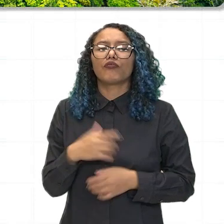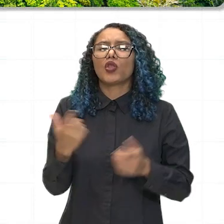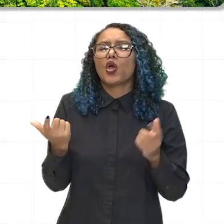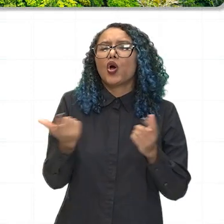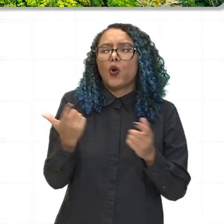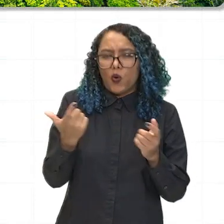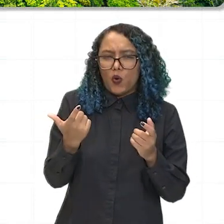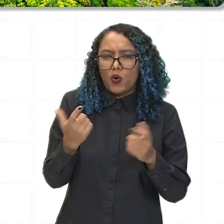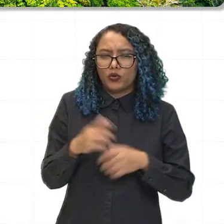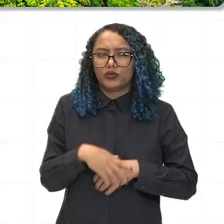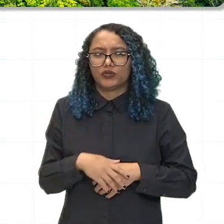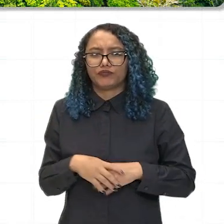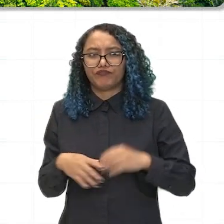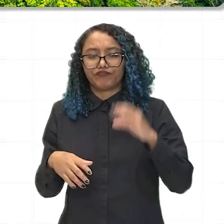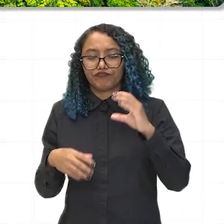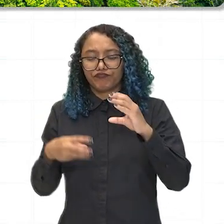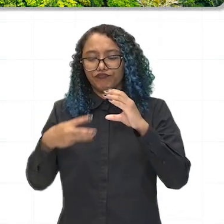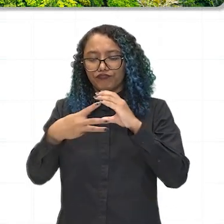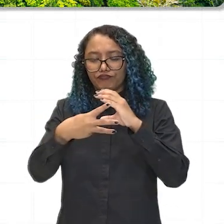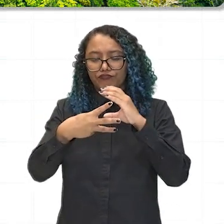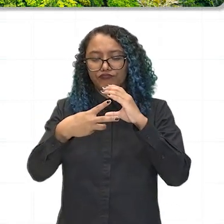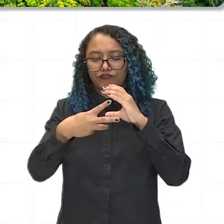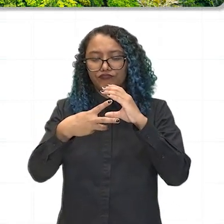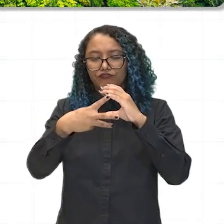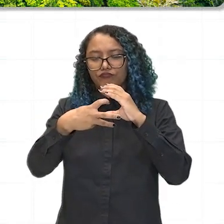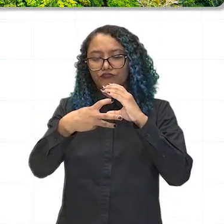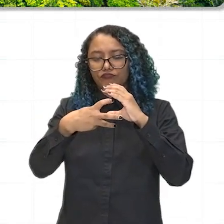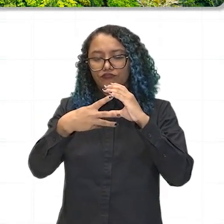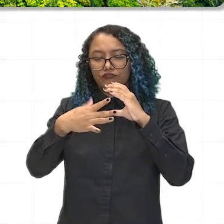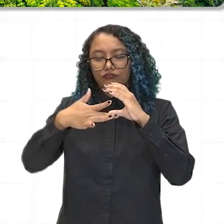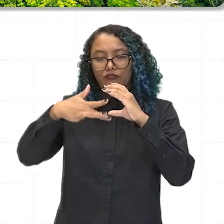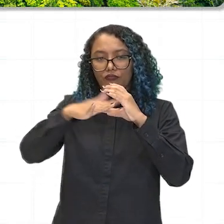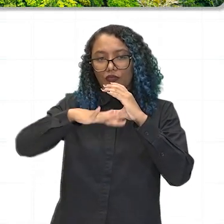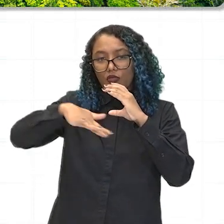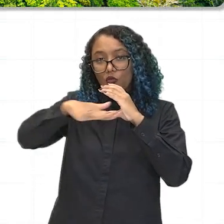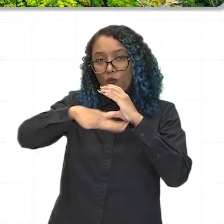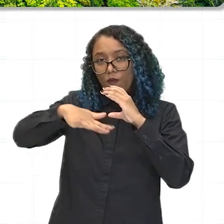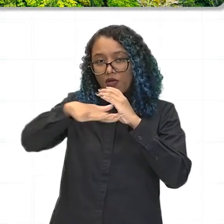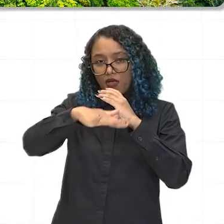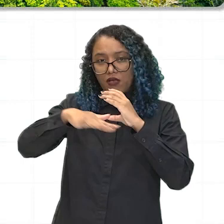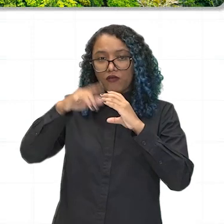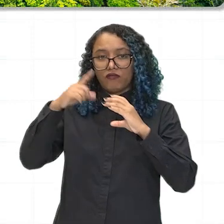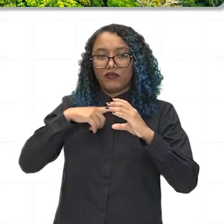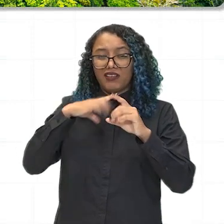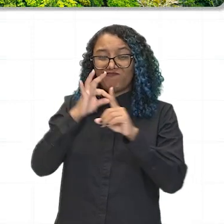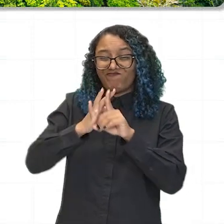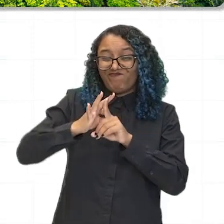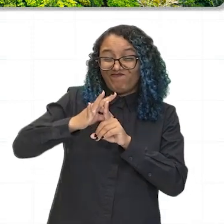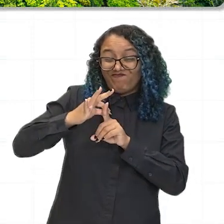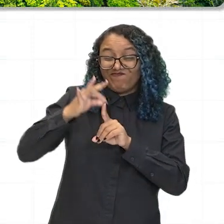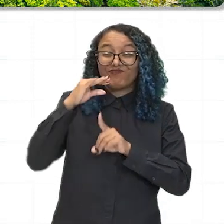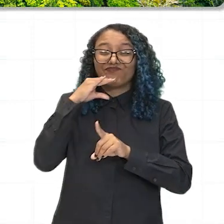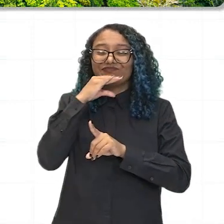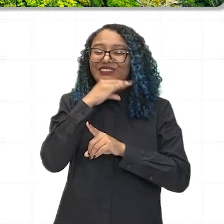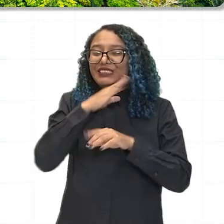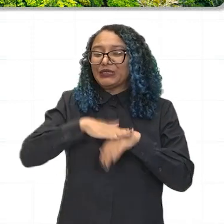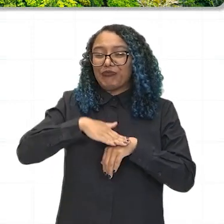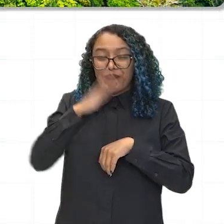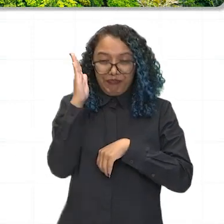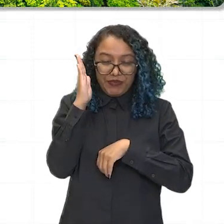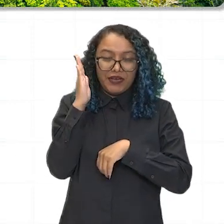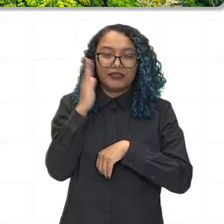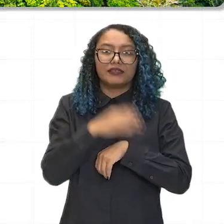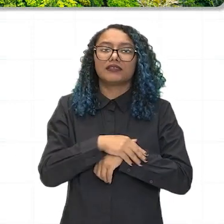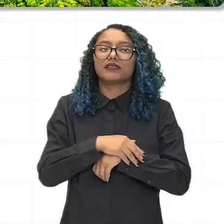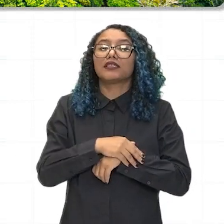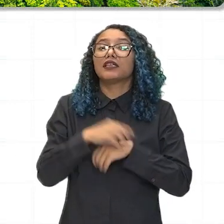de Câncer e Capricórnio, região com as maiores temperaturas do planeta,